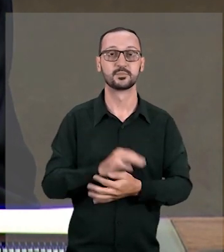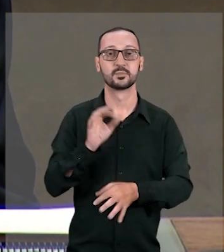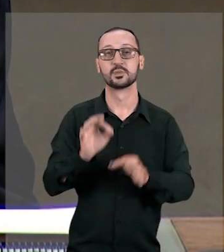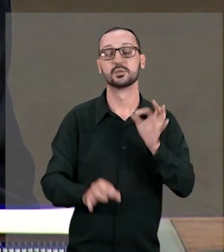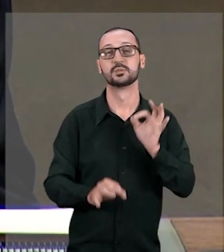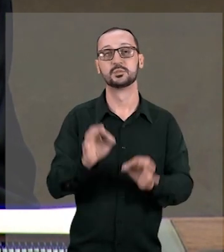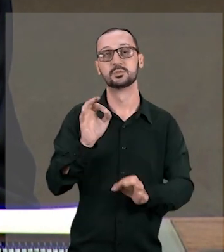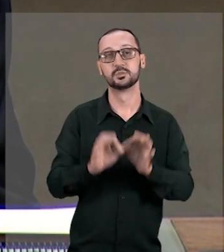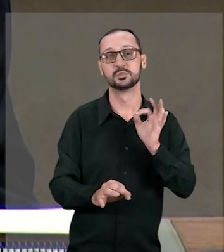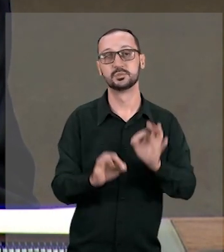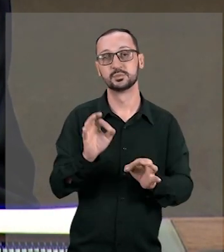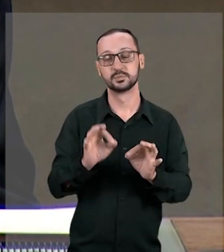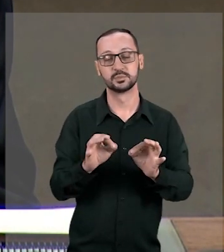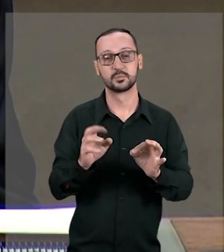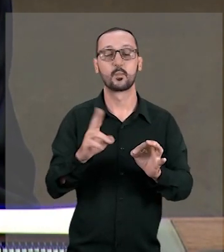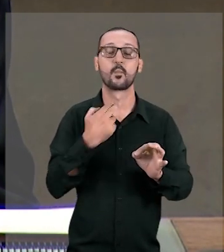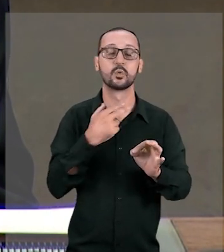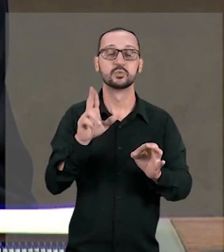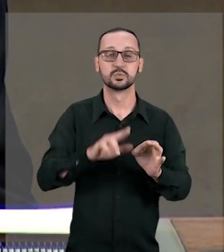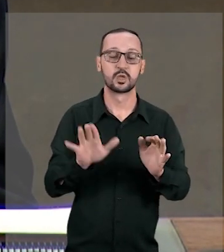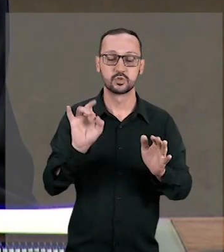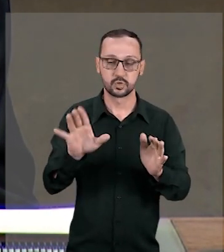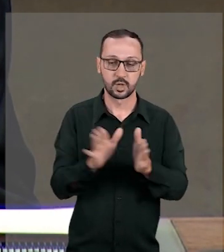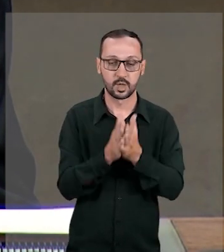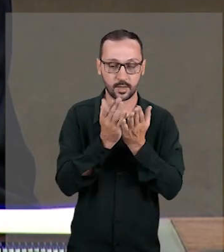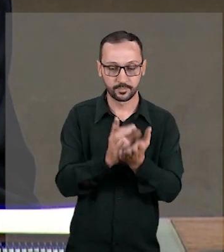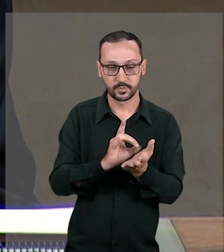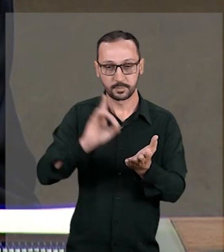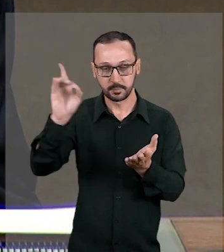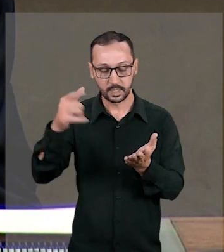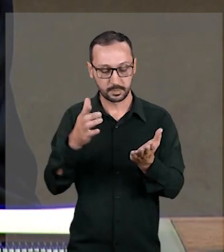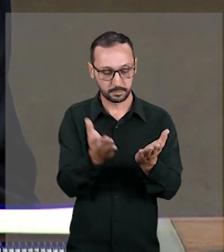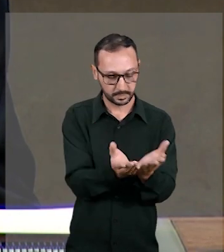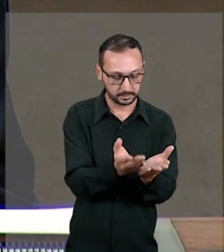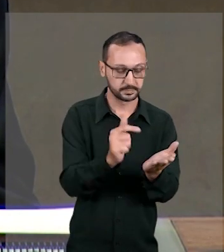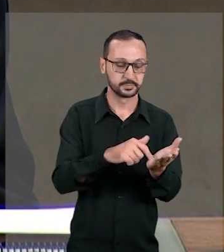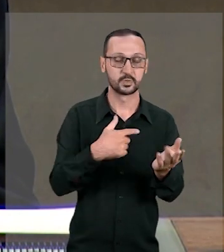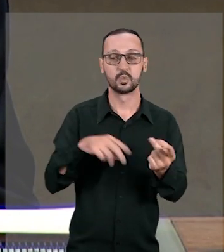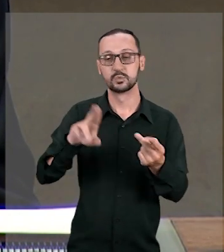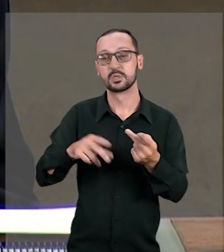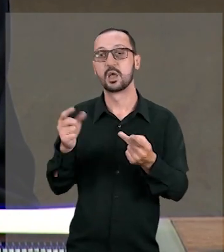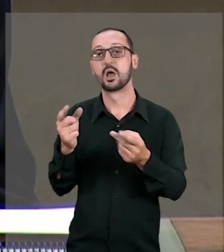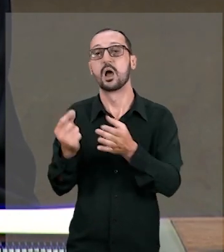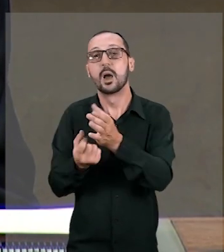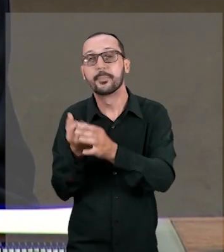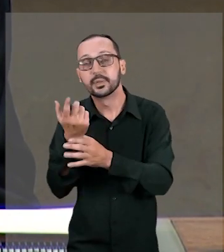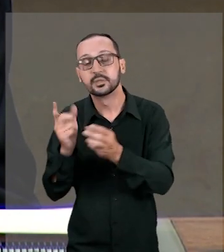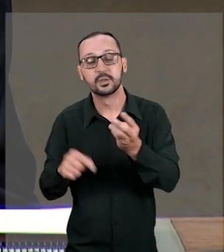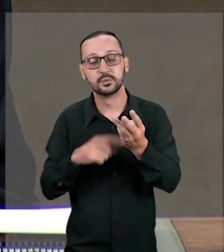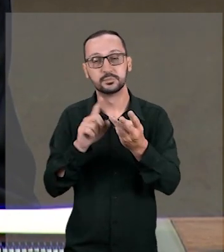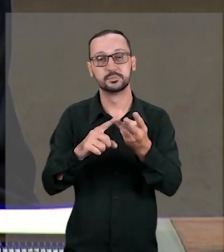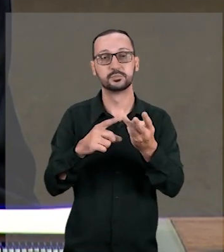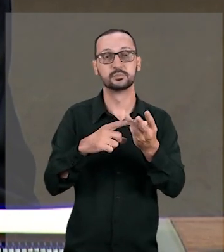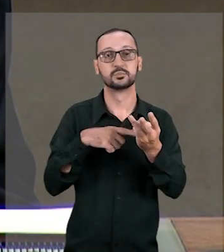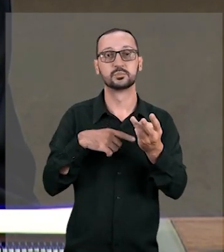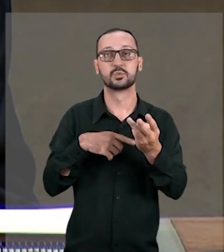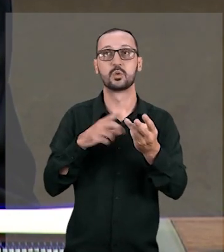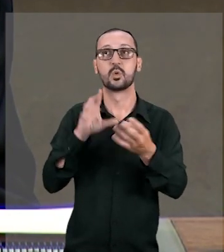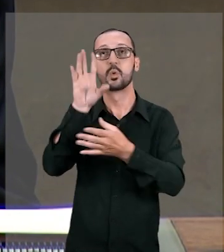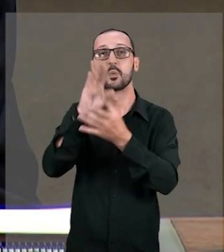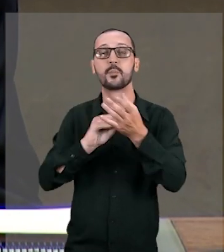pode atuar com base na Bíblia, com base no Capital ou com base no consenso de